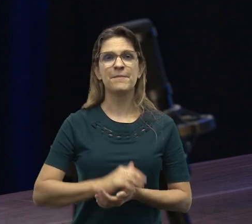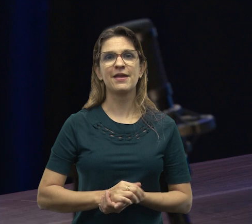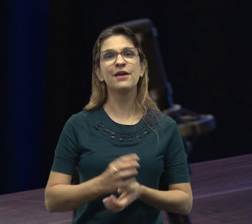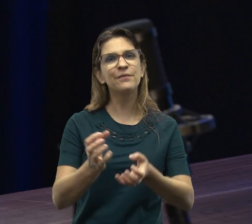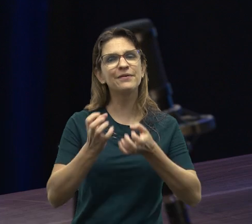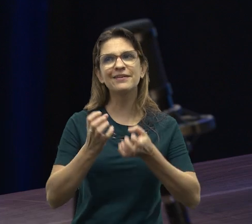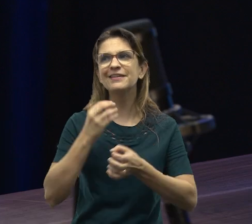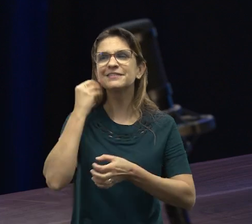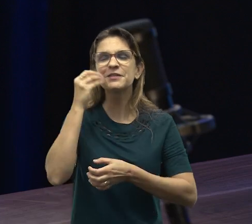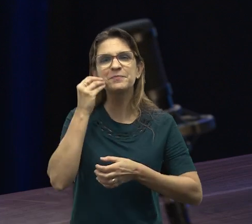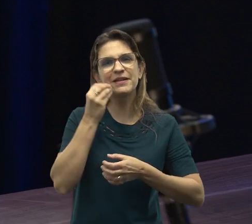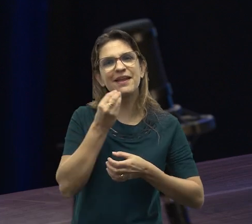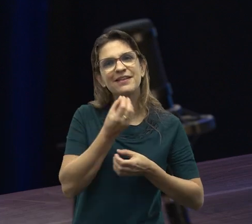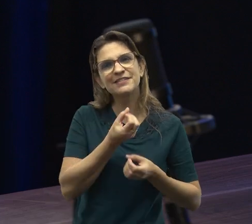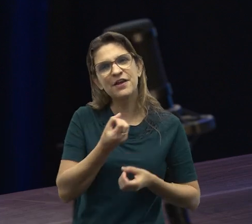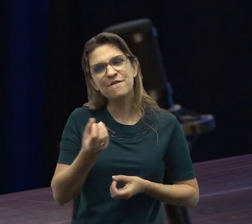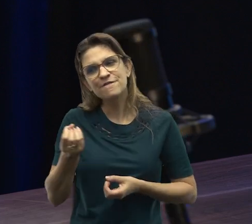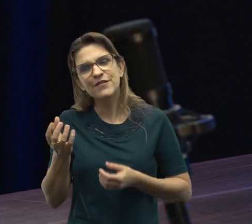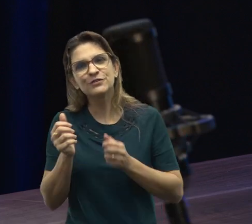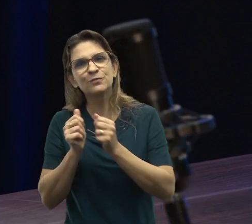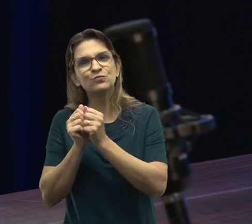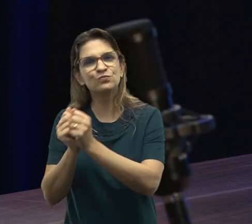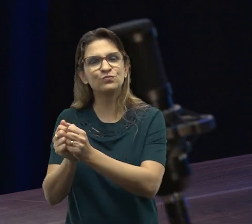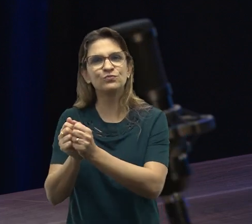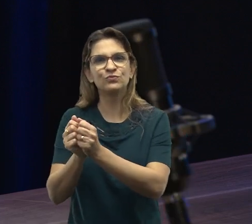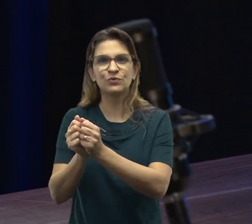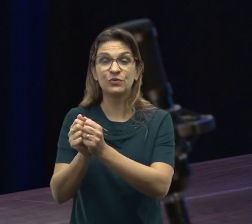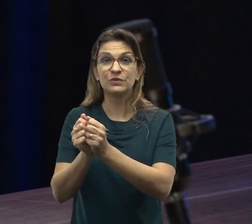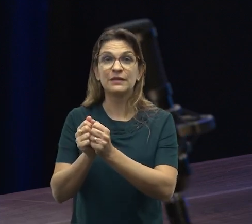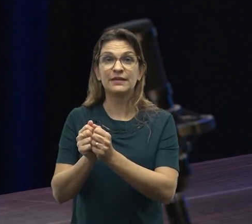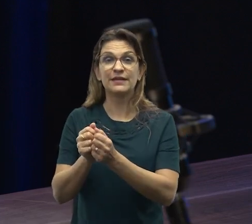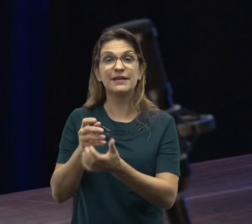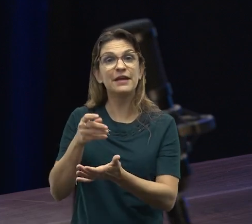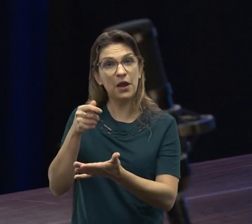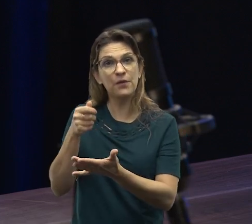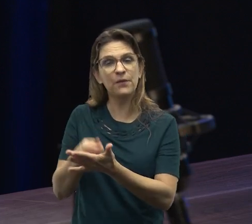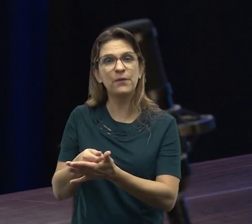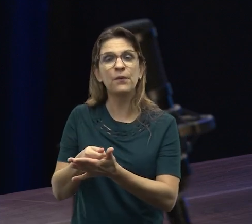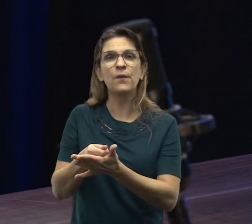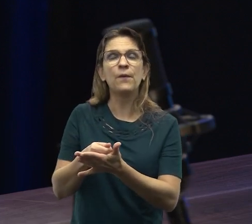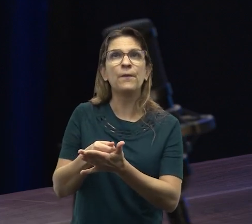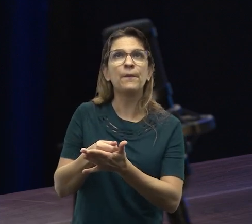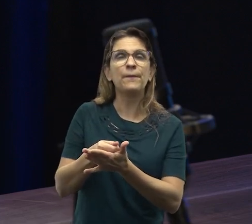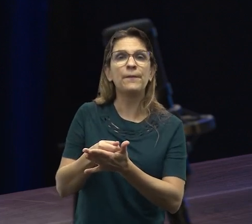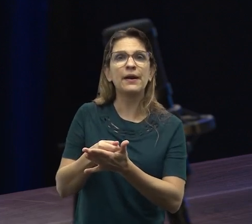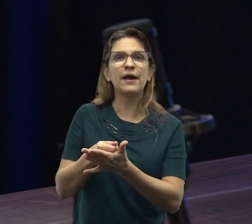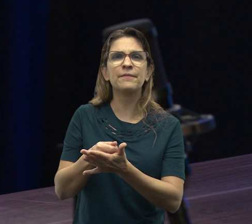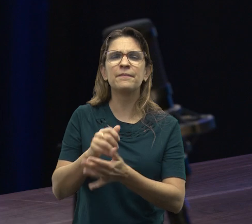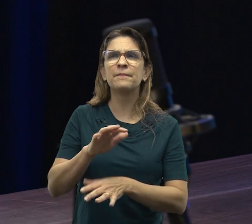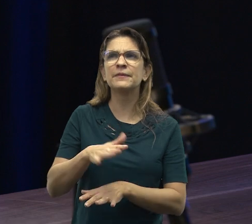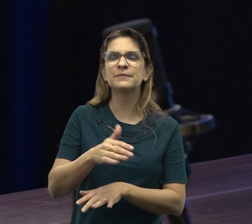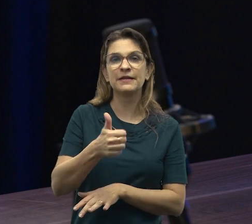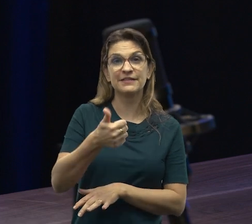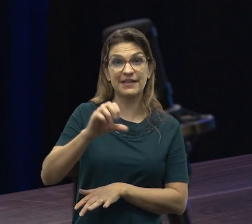experiência. E aí nós compramos a passagem, eu e ele iríamos para lá. Na época ele estava com 19